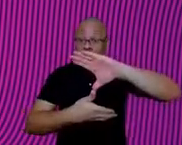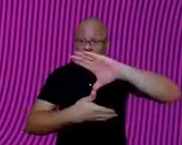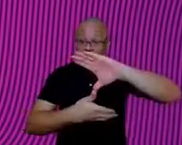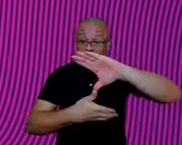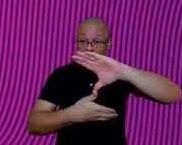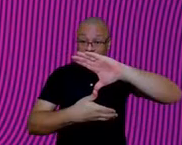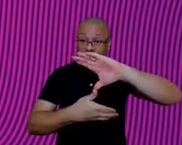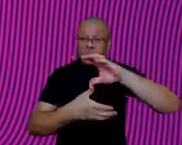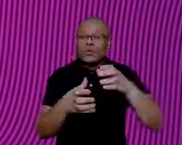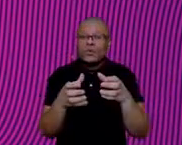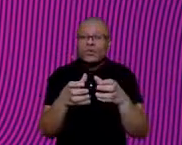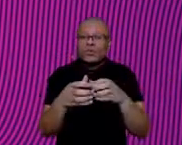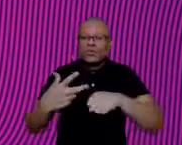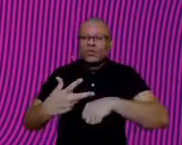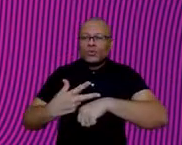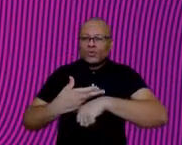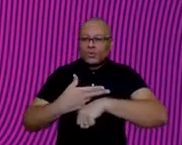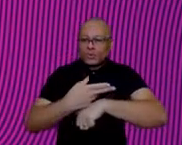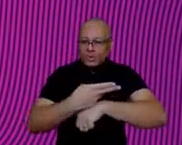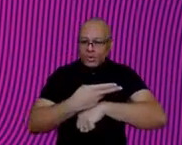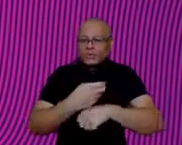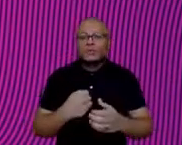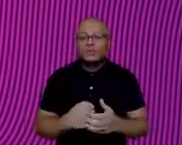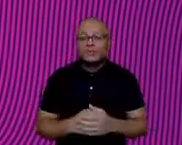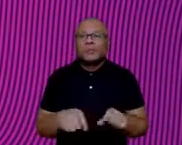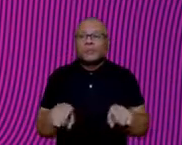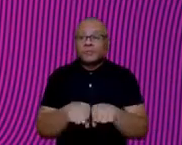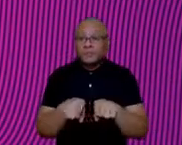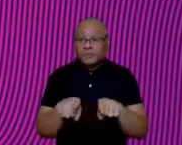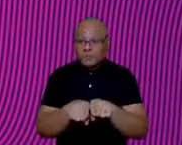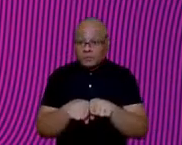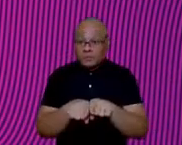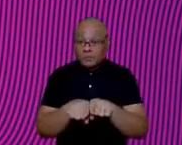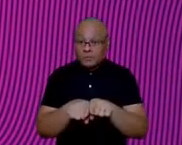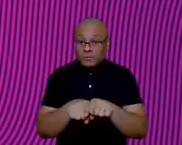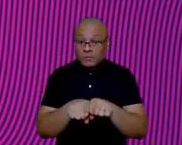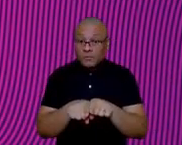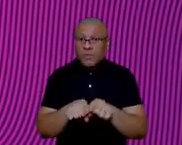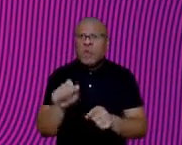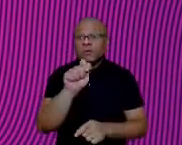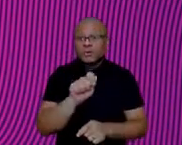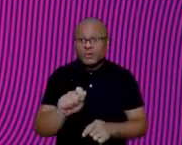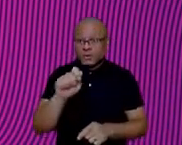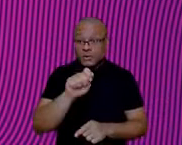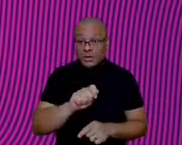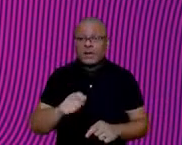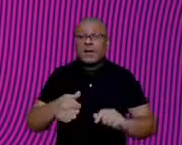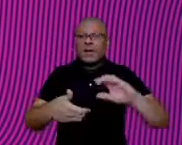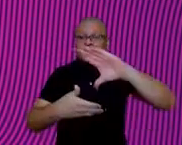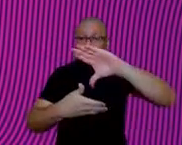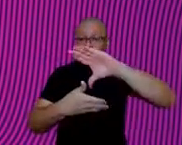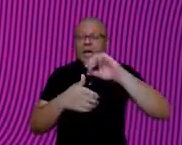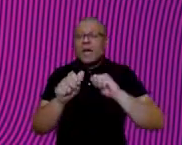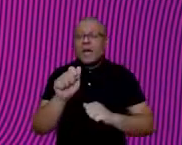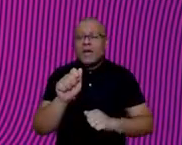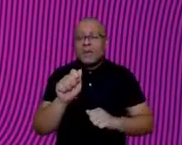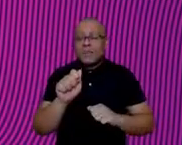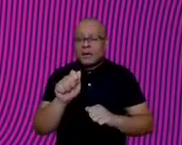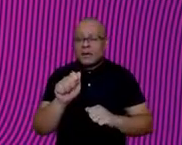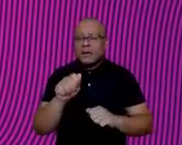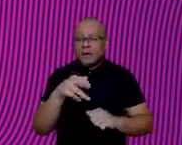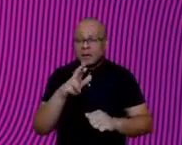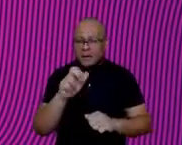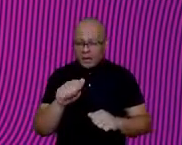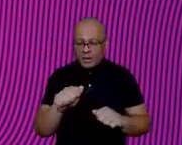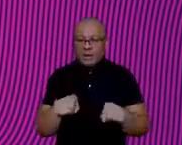Surgeons e da American Medical Association. Ele atualmente é filiado